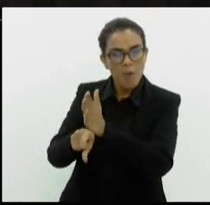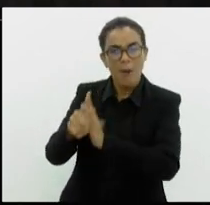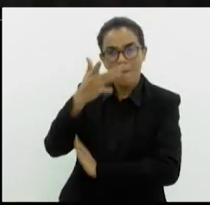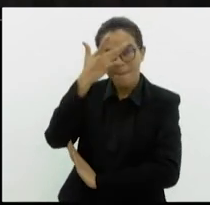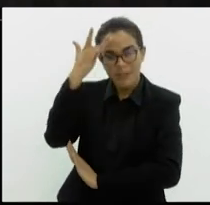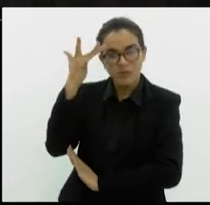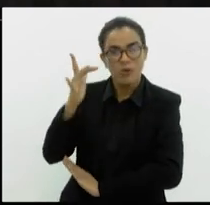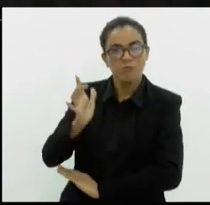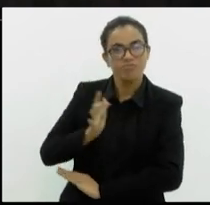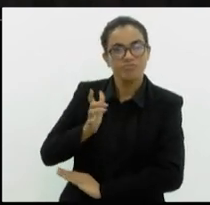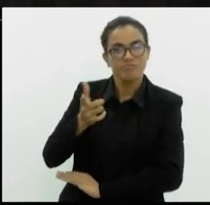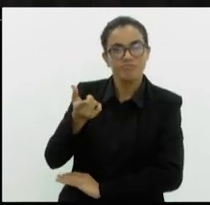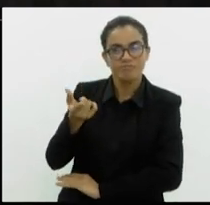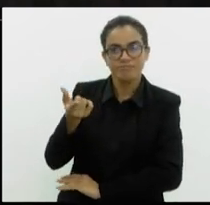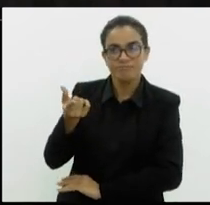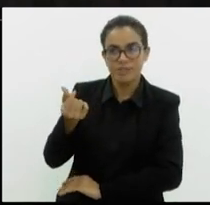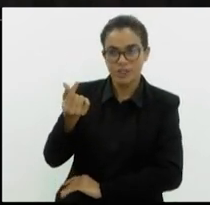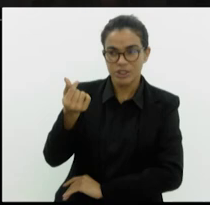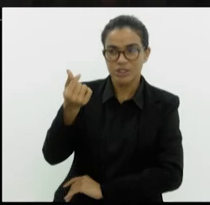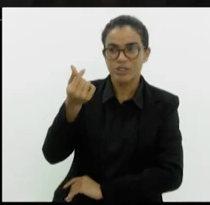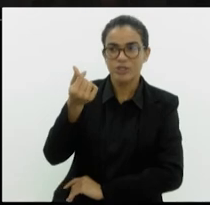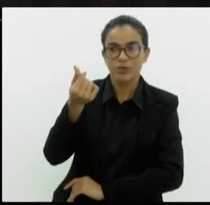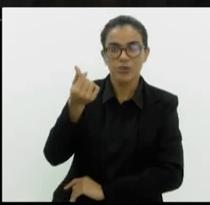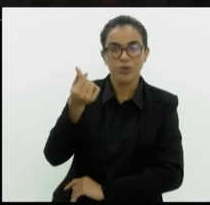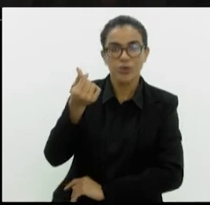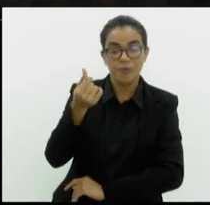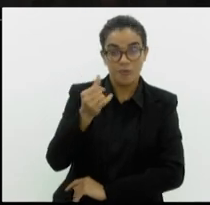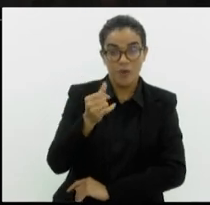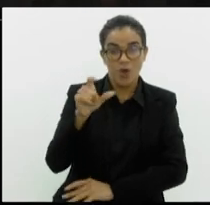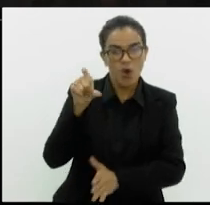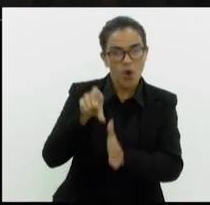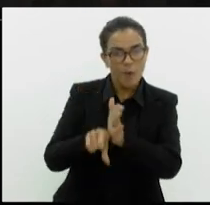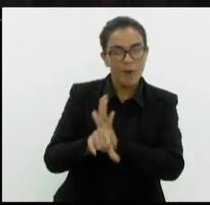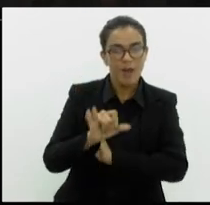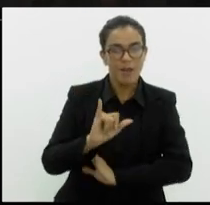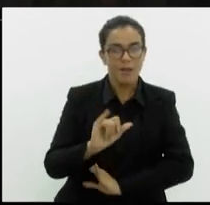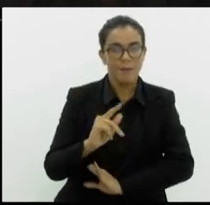na reforma tributária. Para cobrar o IPVA